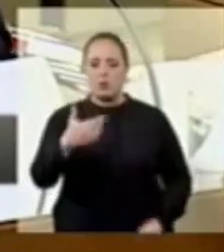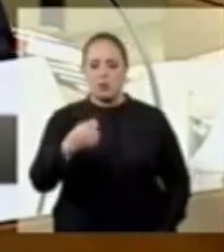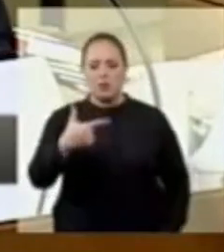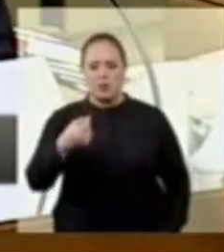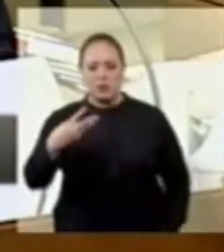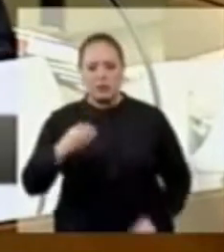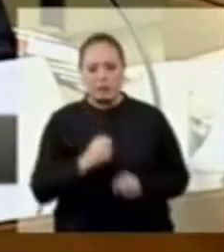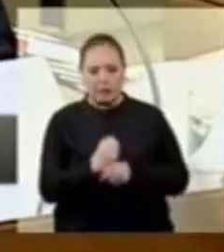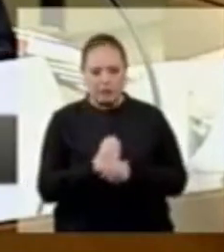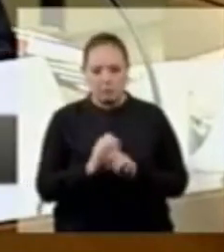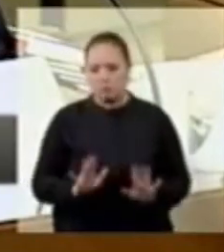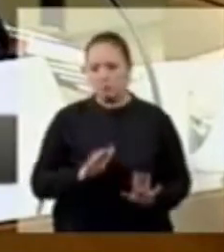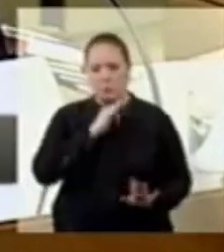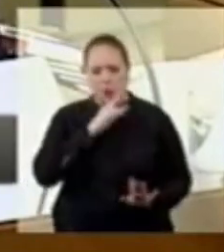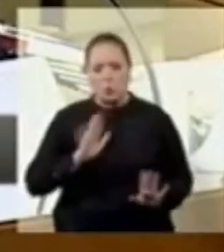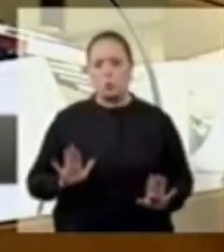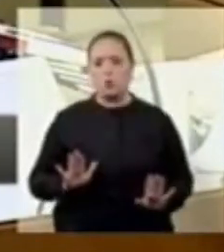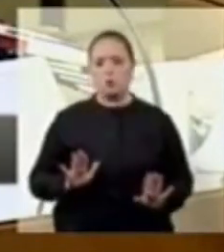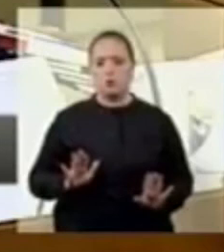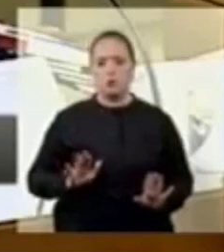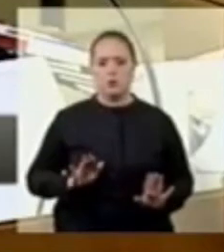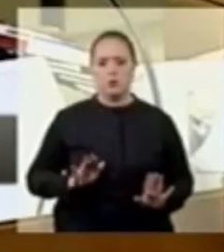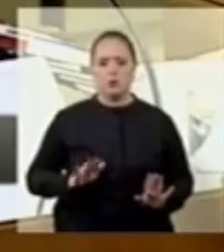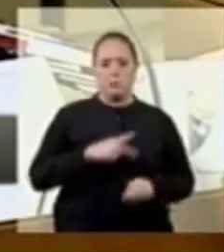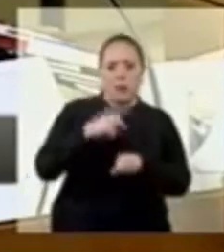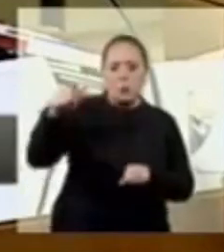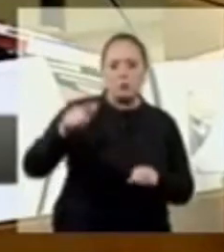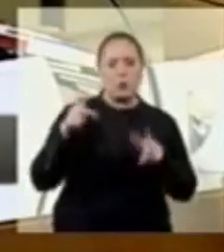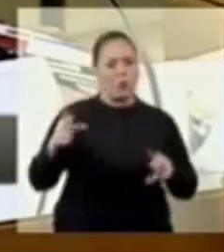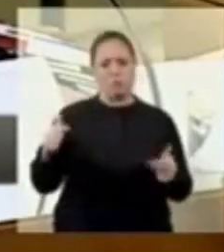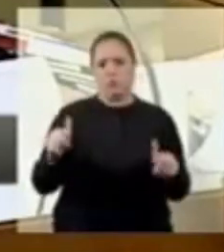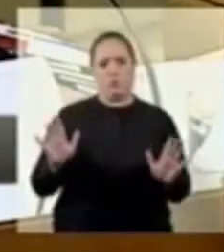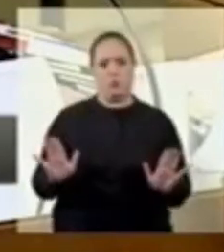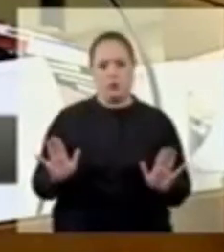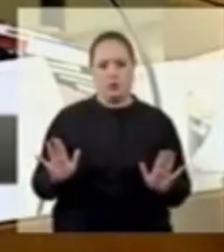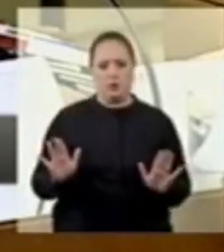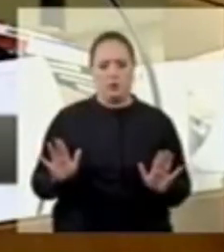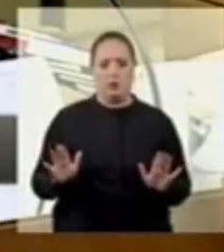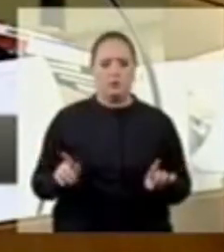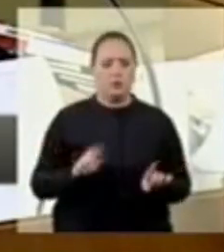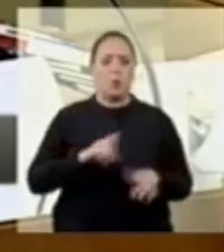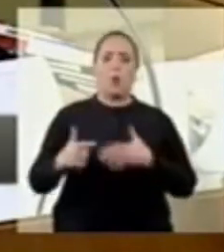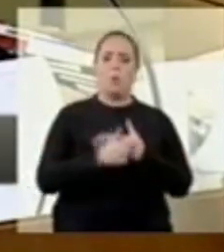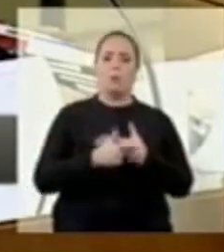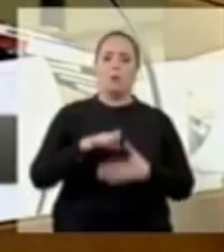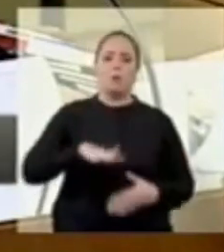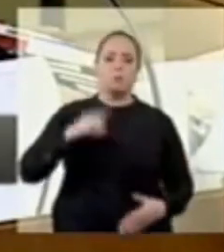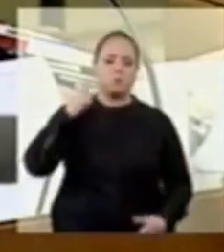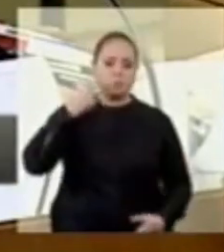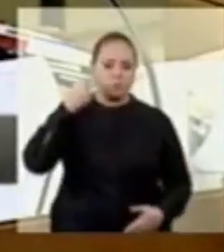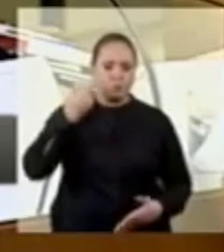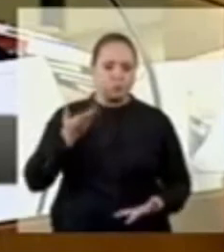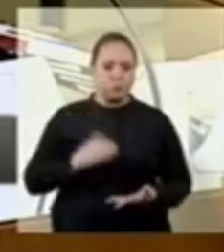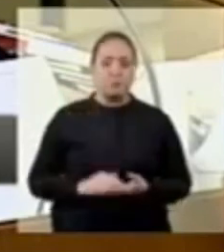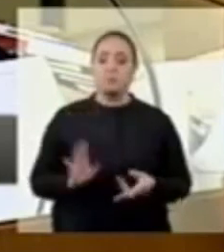e 30 anos em nenhum lugar do mundo é assim e não deveria ser o papel da advocacia o